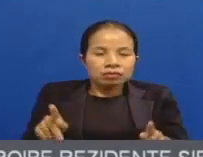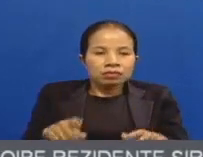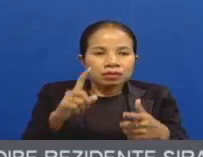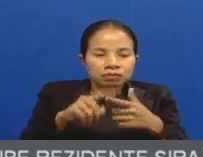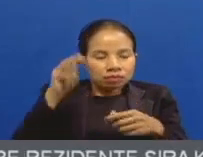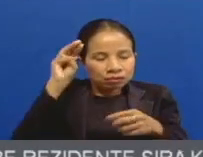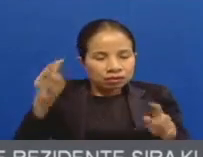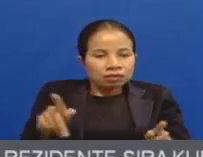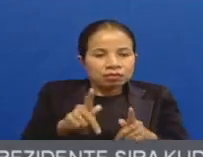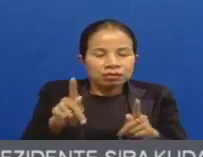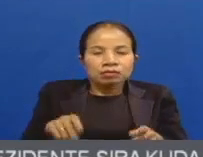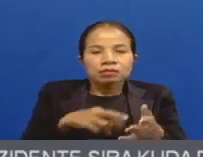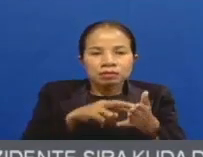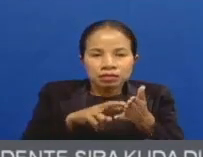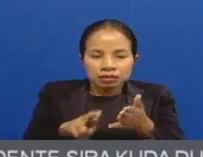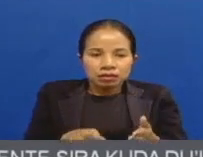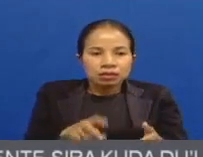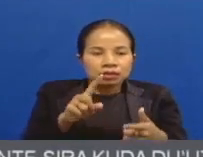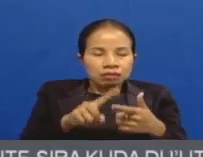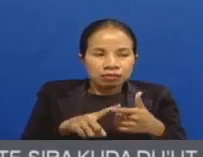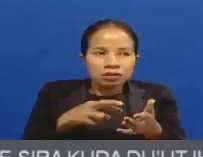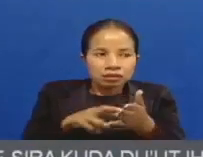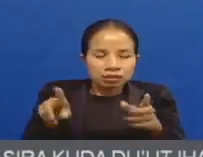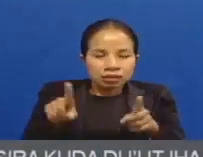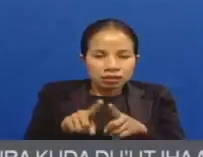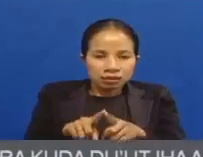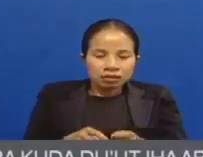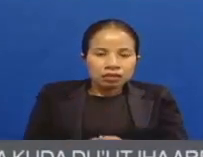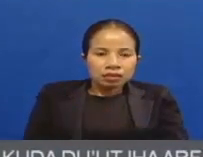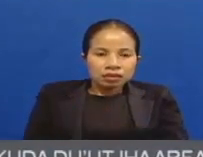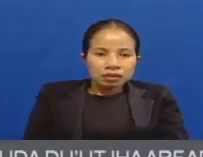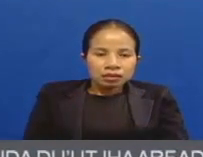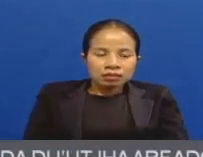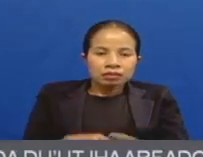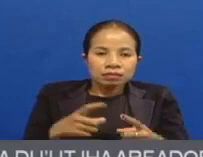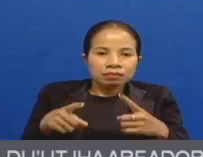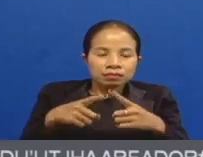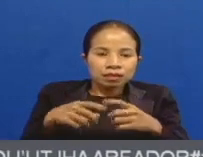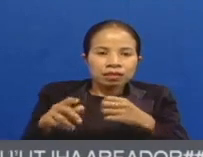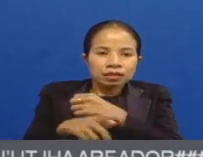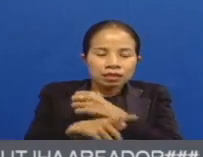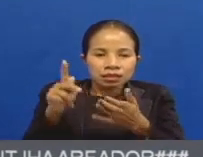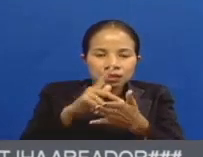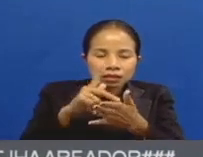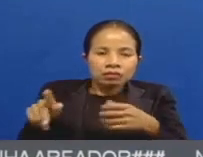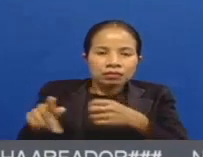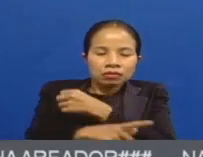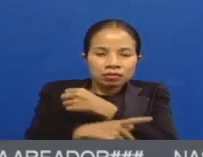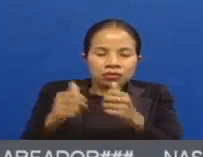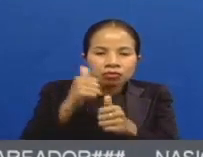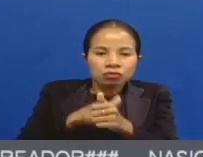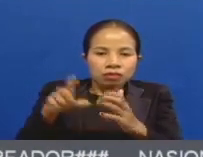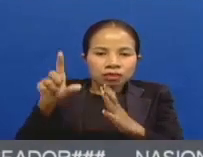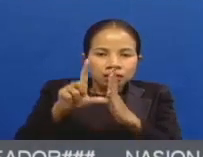Público halo apreciação bele resista. Agora depois de nia resistência autoinquérito, ida na bema bahia crime e corrupção, tu ir lei haruka, kata dia, nia